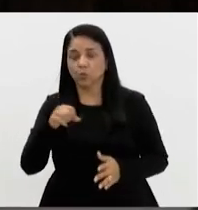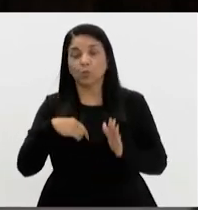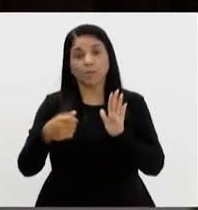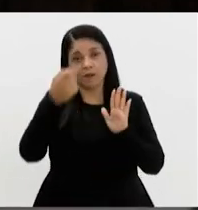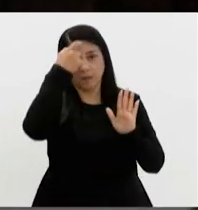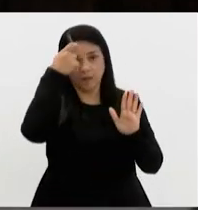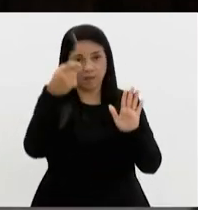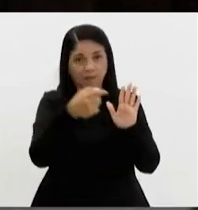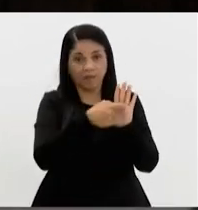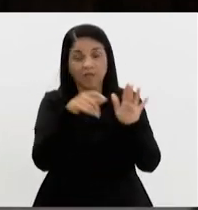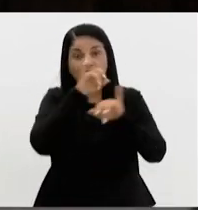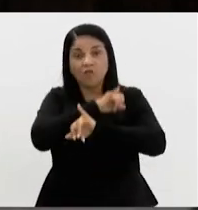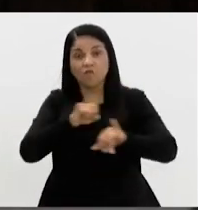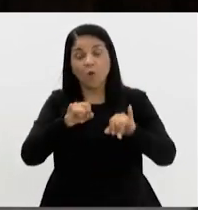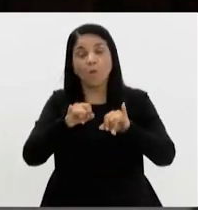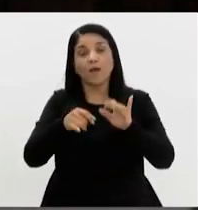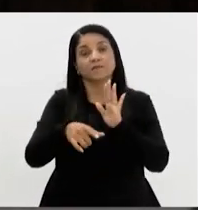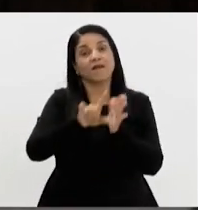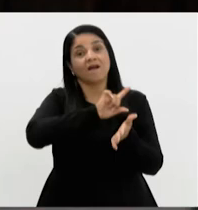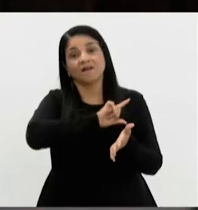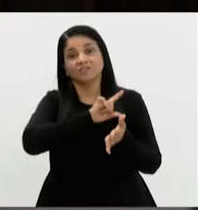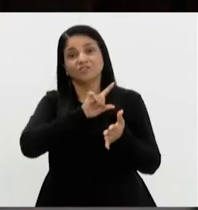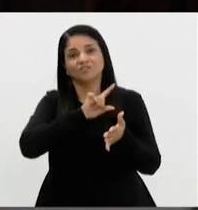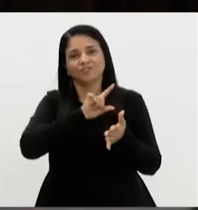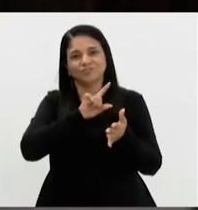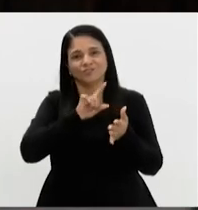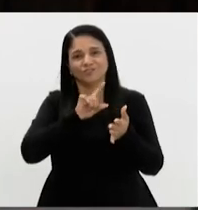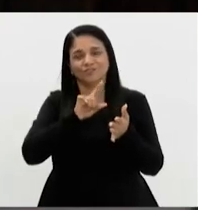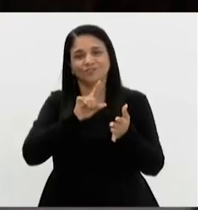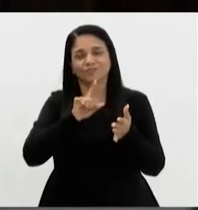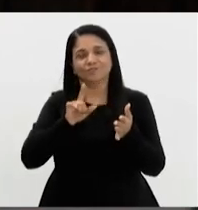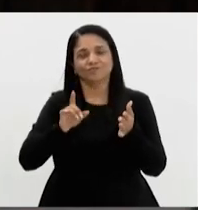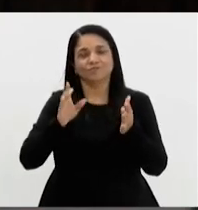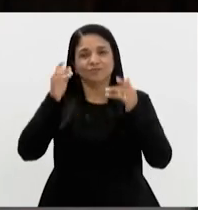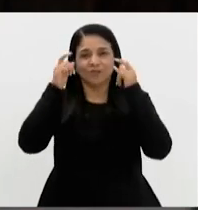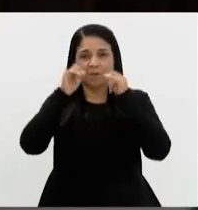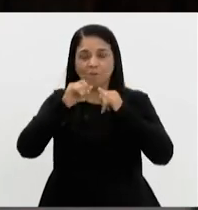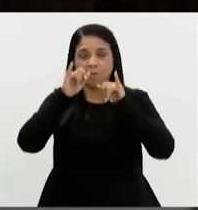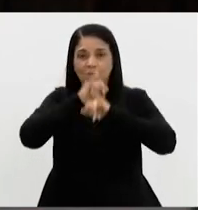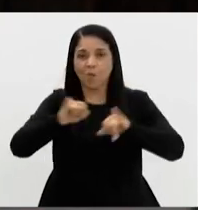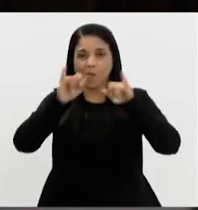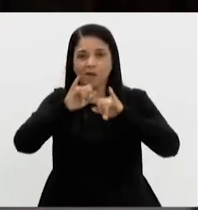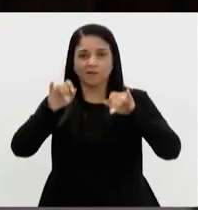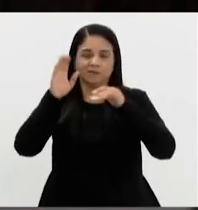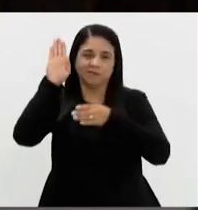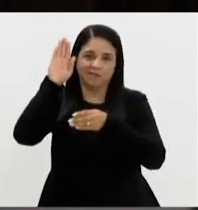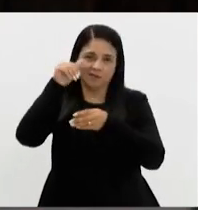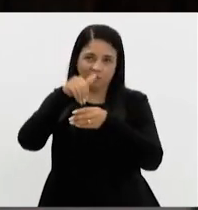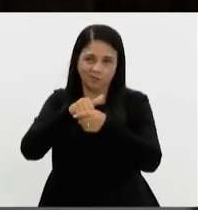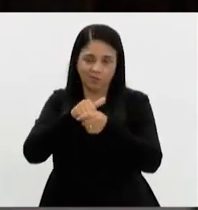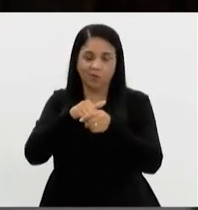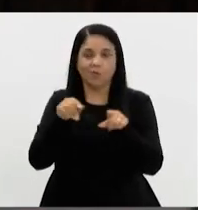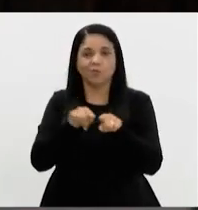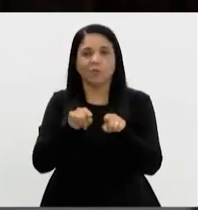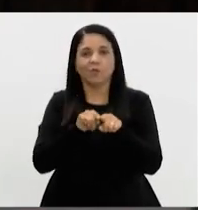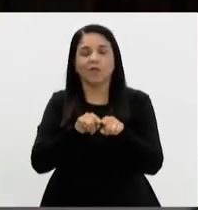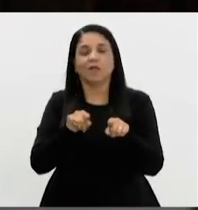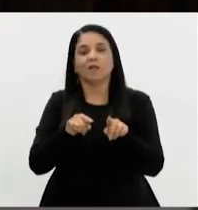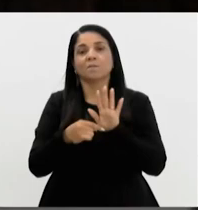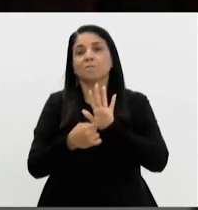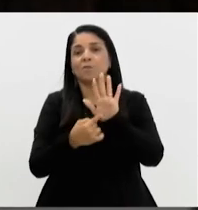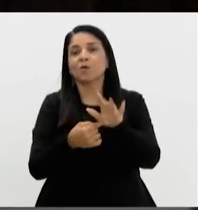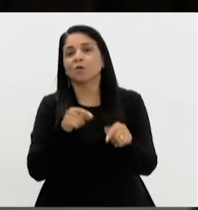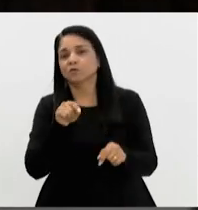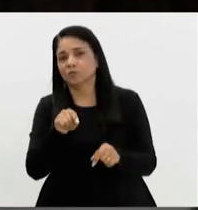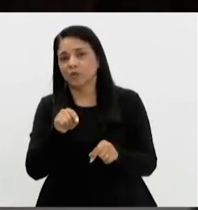informada de forma adequada durante a propaganda eleitoral e o artigo 9B e seguintes ele destaca